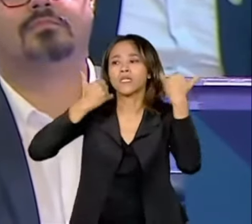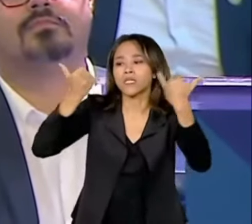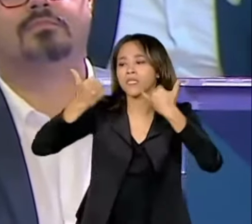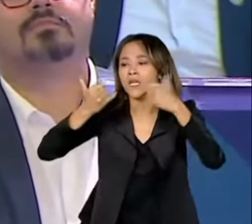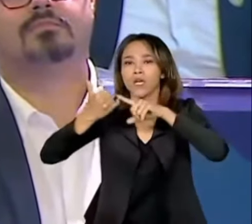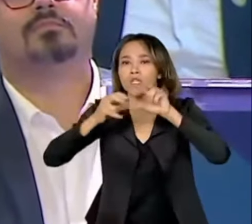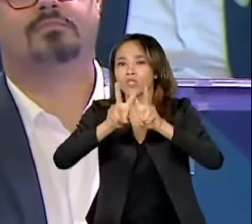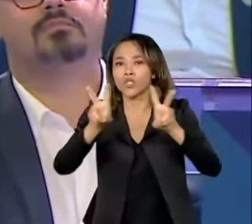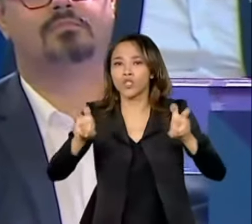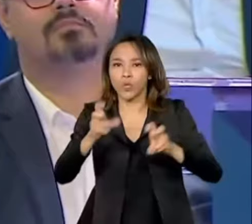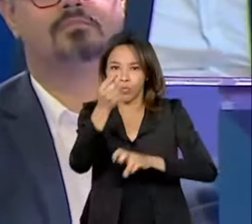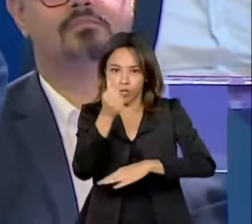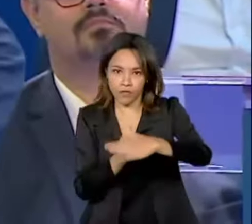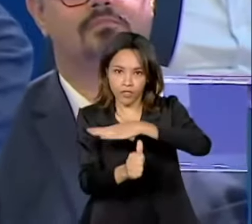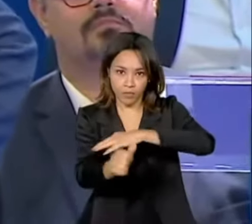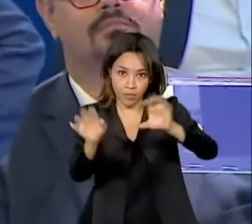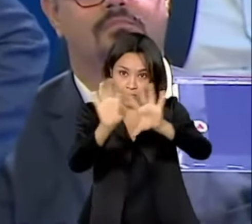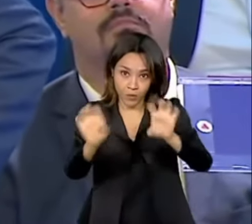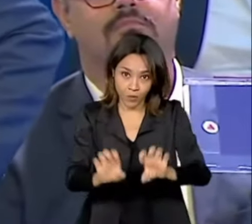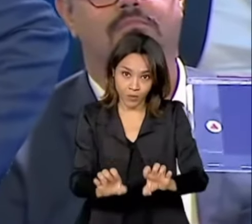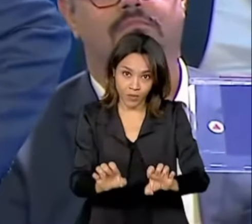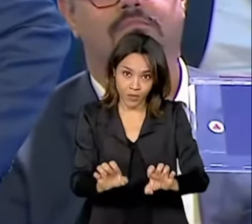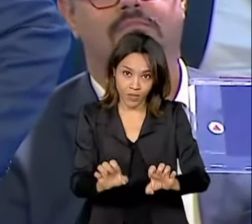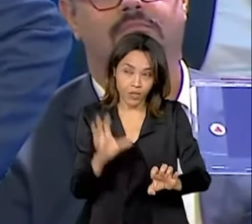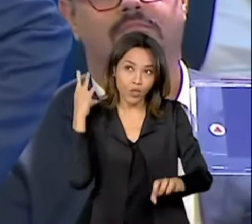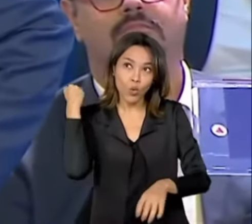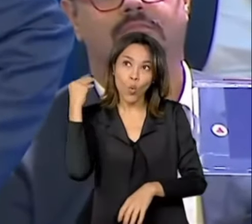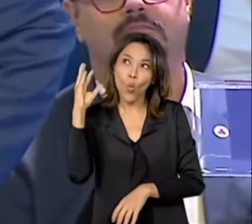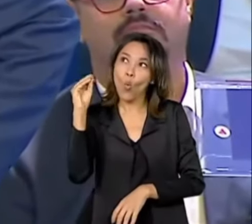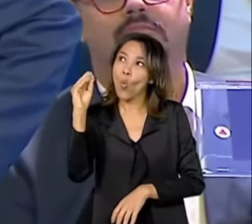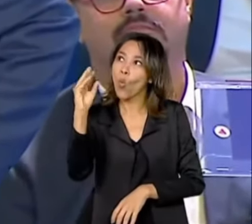e infraestrutura nesse país?